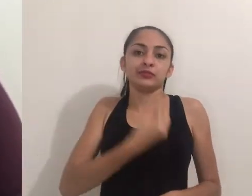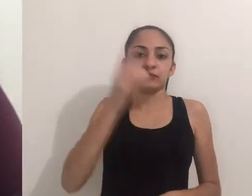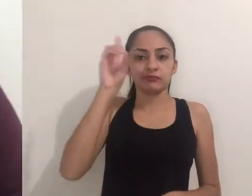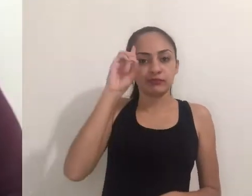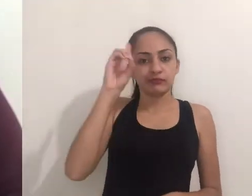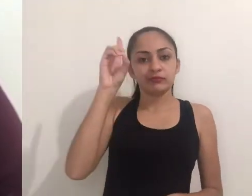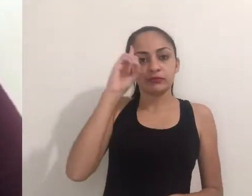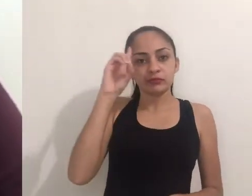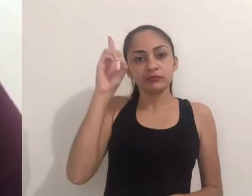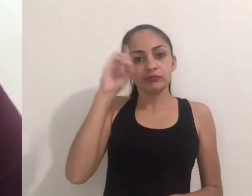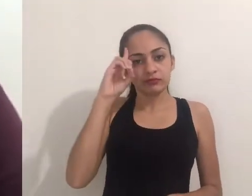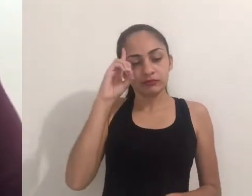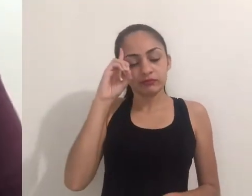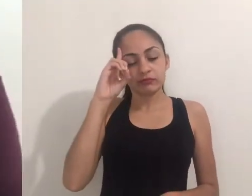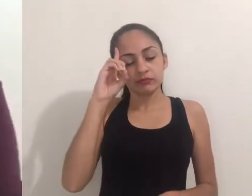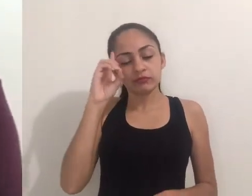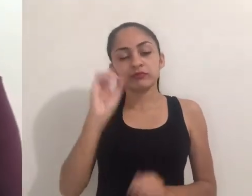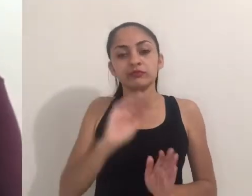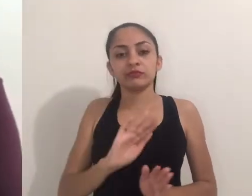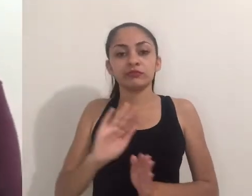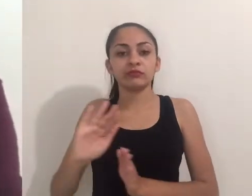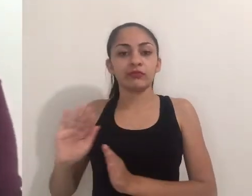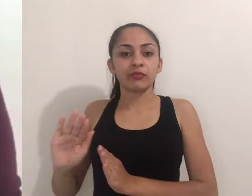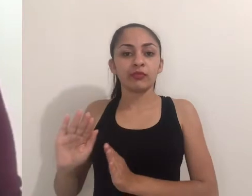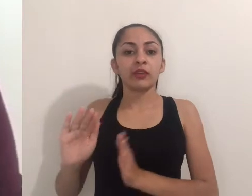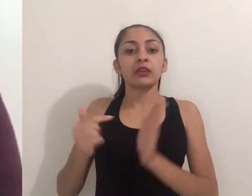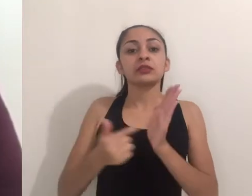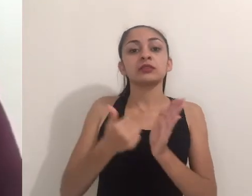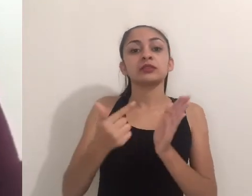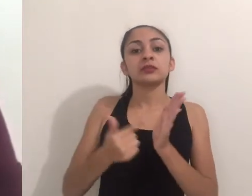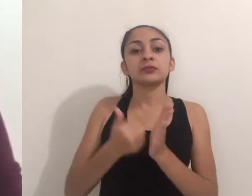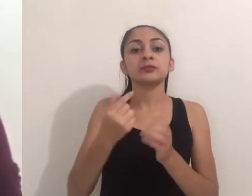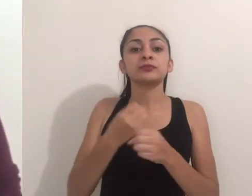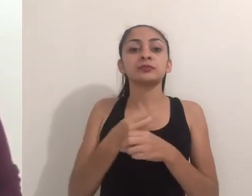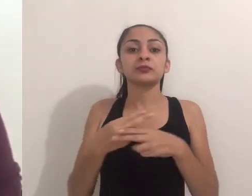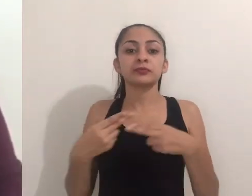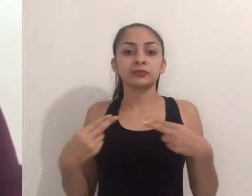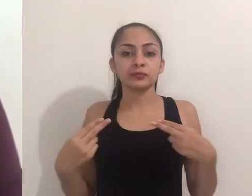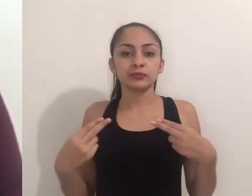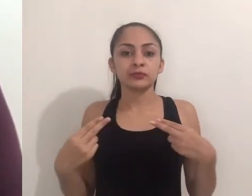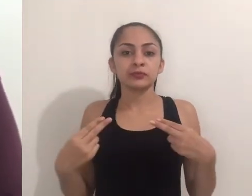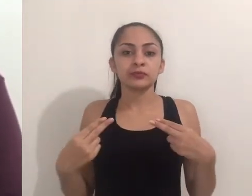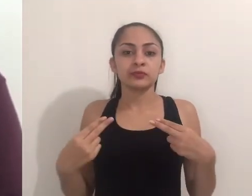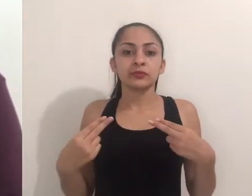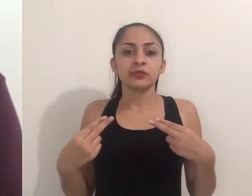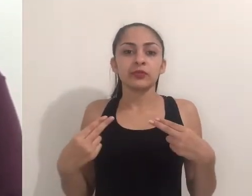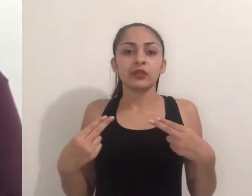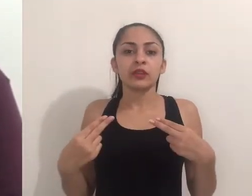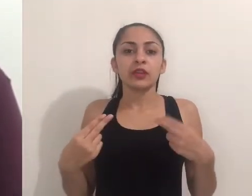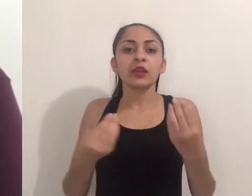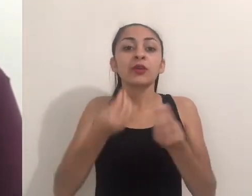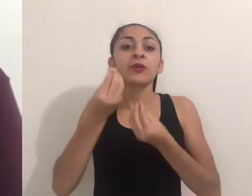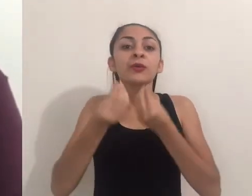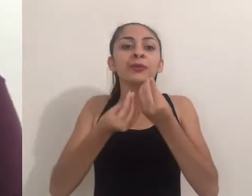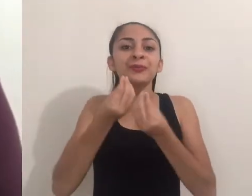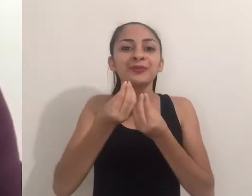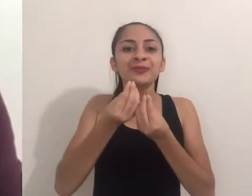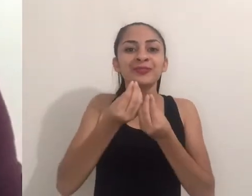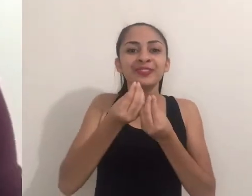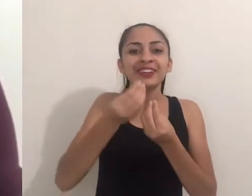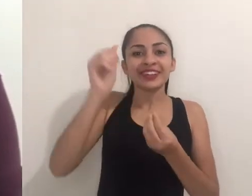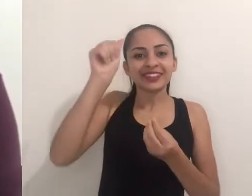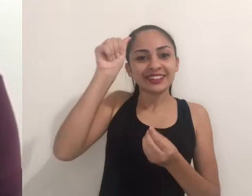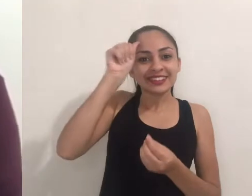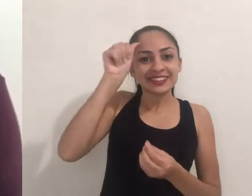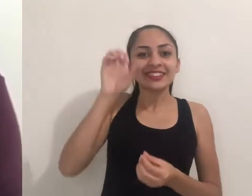coisa que eu gostaria de destacar também, né, a segunda aplicação que nós podemos fazer às nossas vidas, é com relação à forma como eles agem depois do